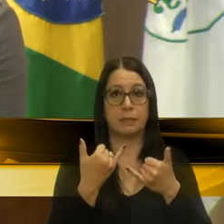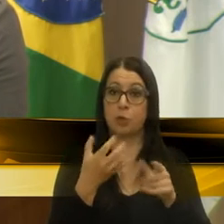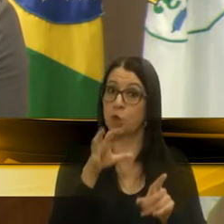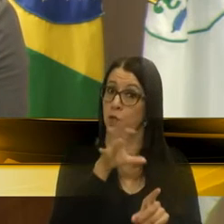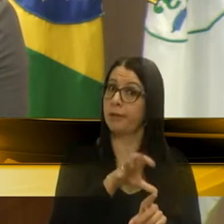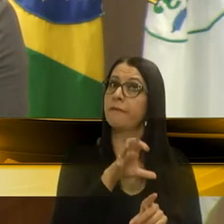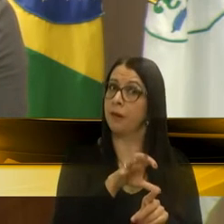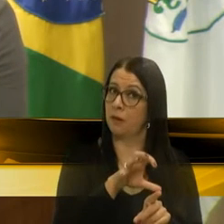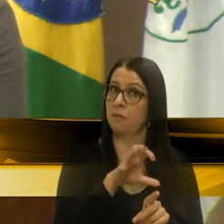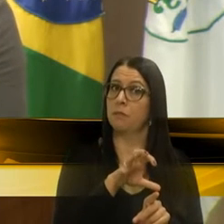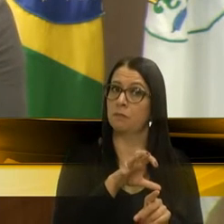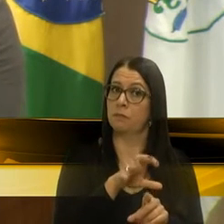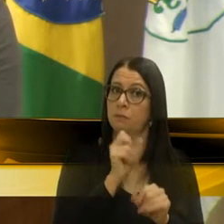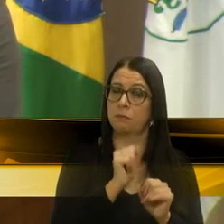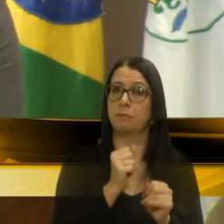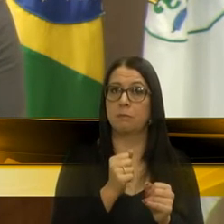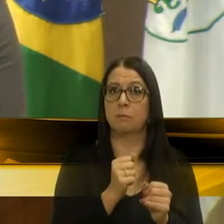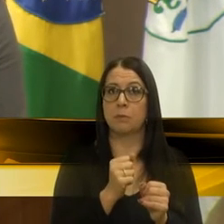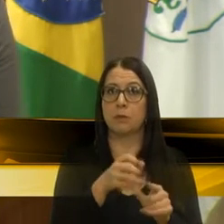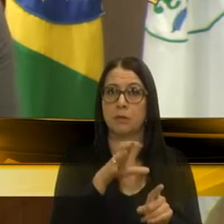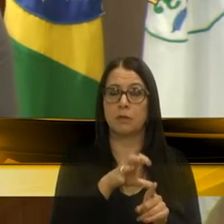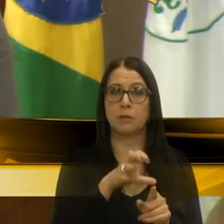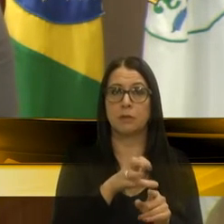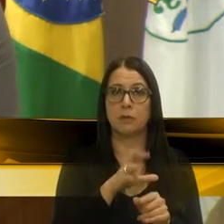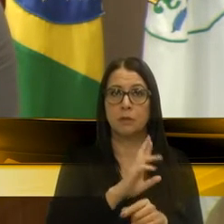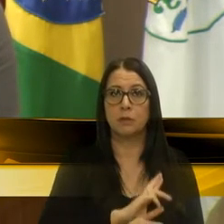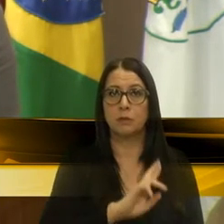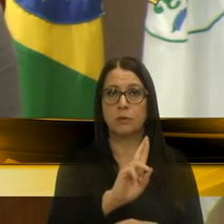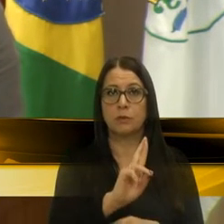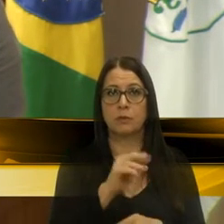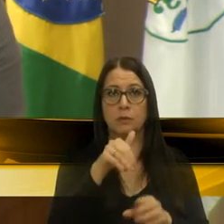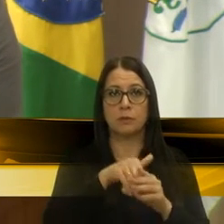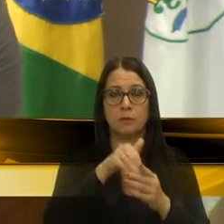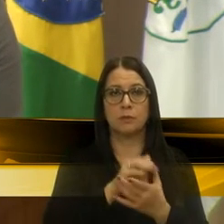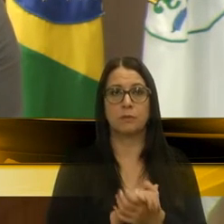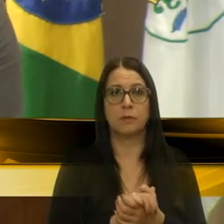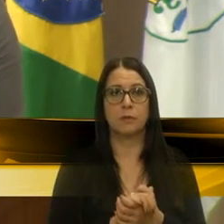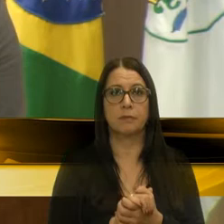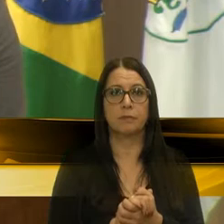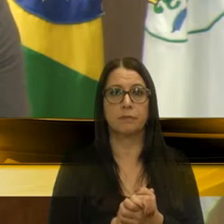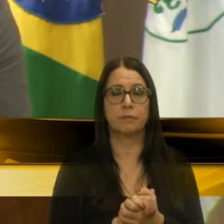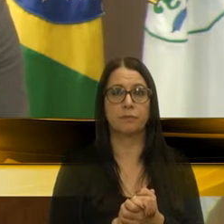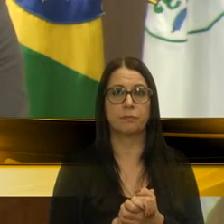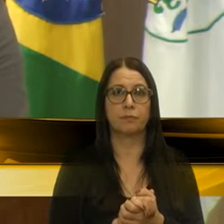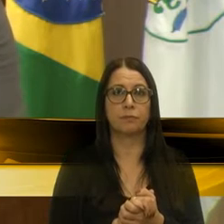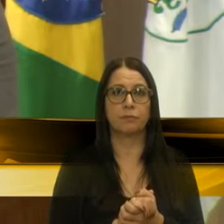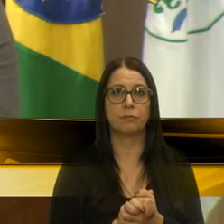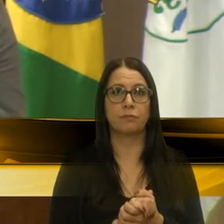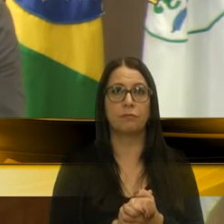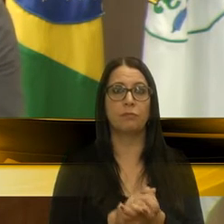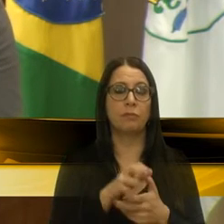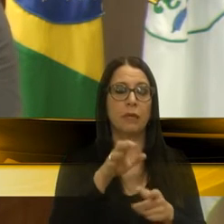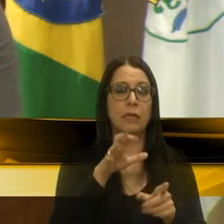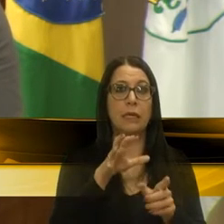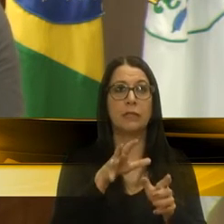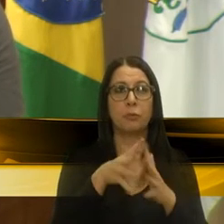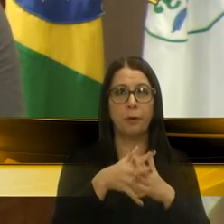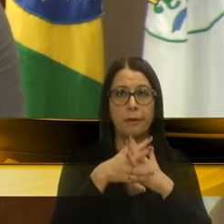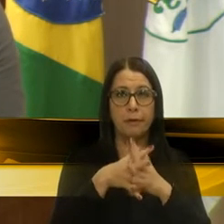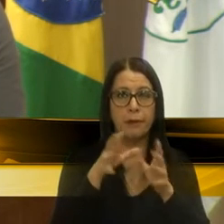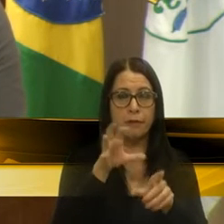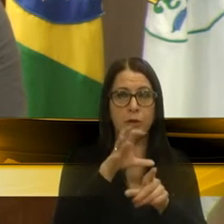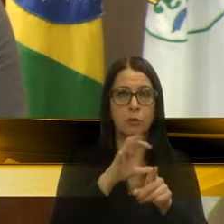interferiu, e a gente pode interferir no resultado eleitoral, interferiu em todas as políticas que hoje nós